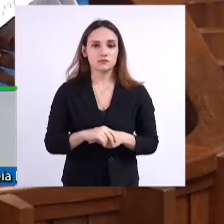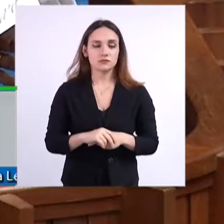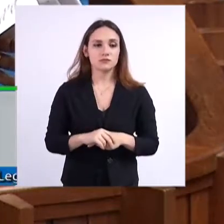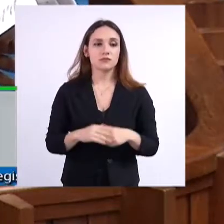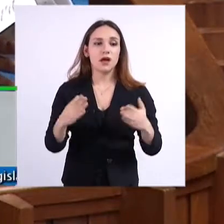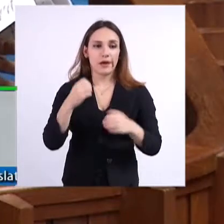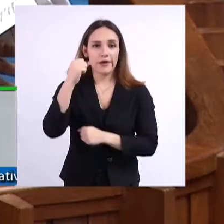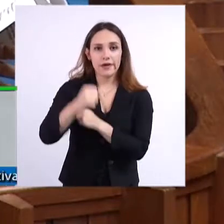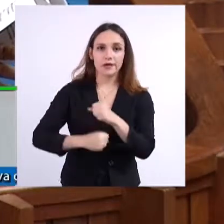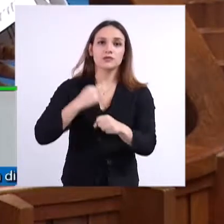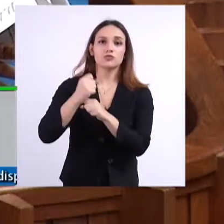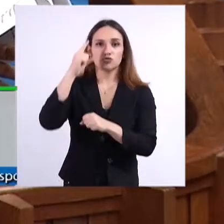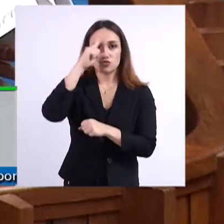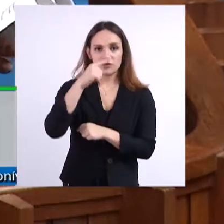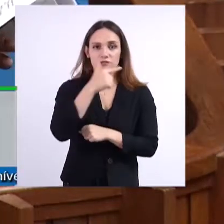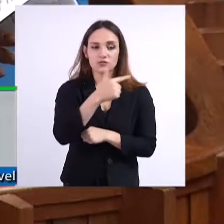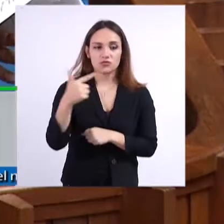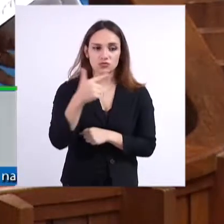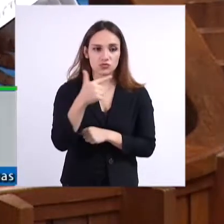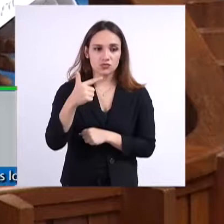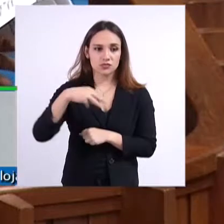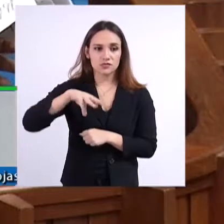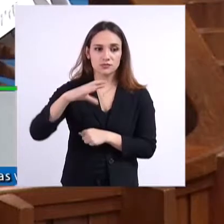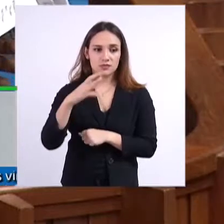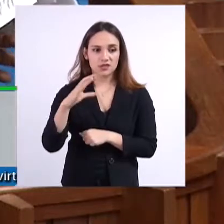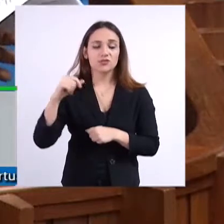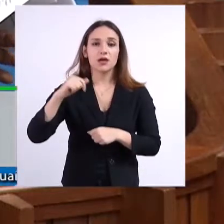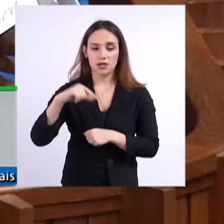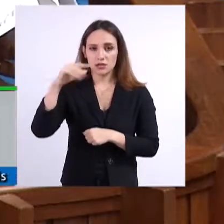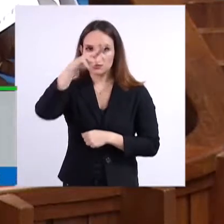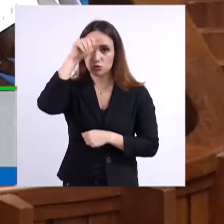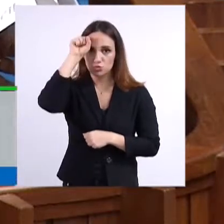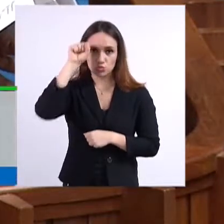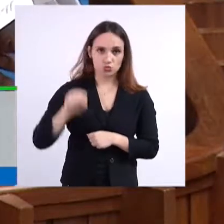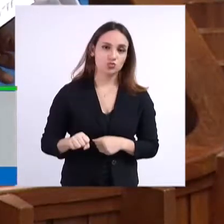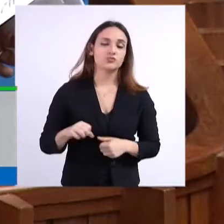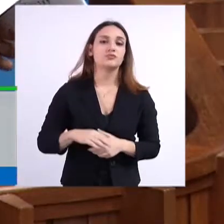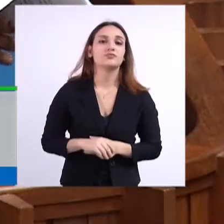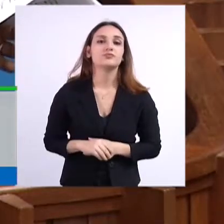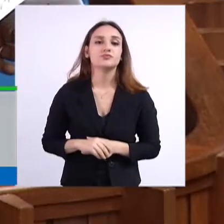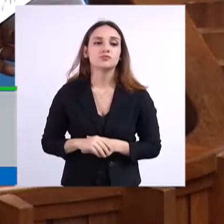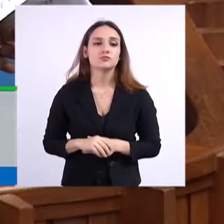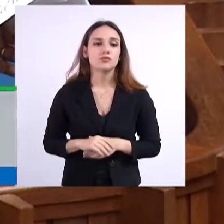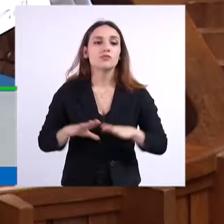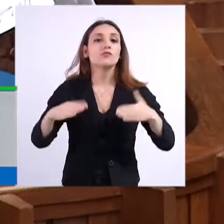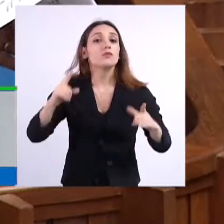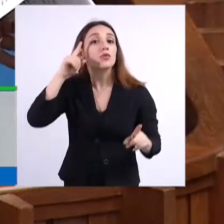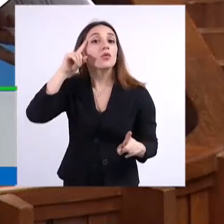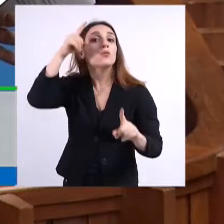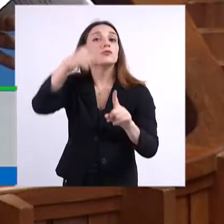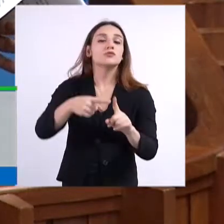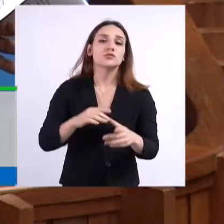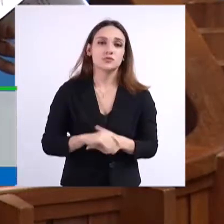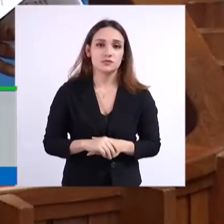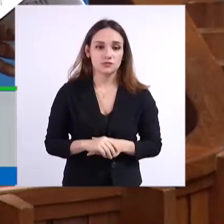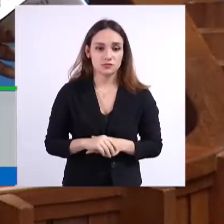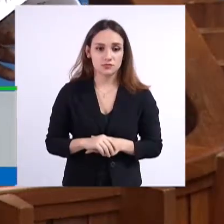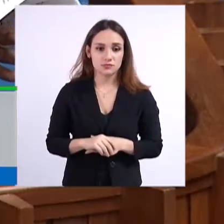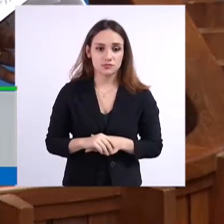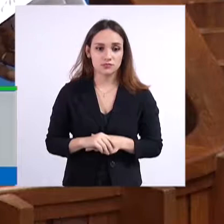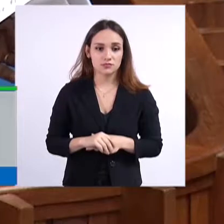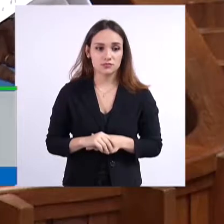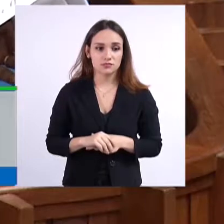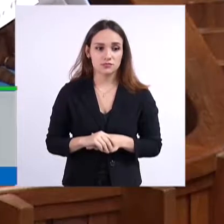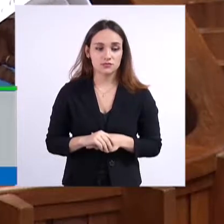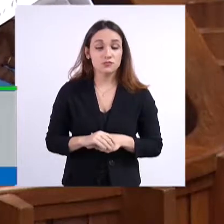celebrado anualmente no dia 22 de março, no estado de Mato Grosso do Sul, com objetivos: primeiro, promover o uso